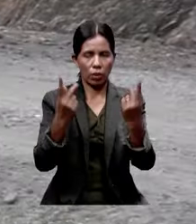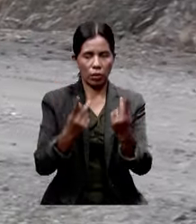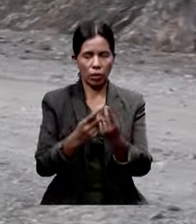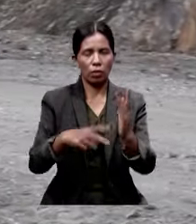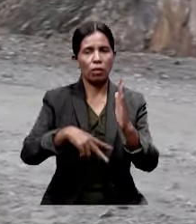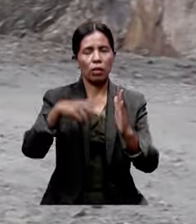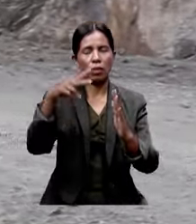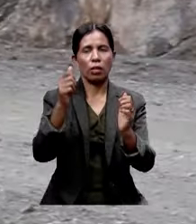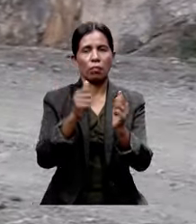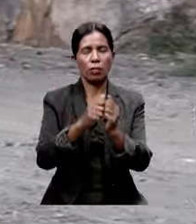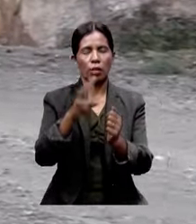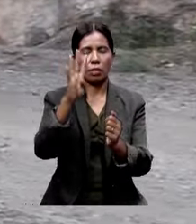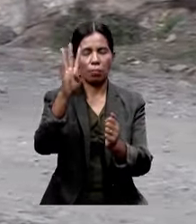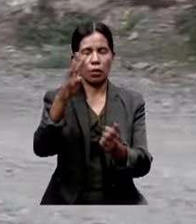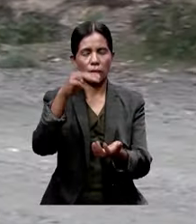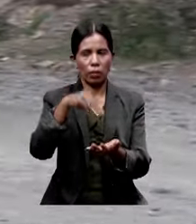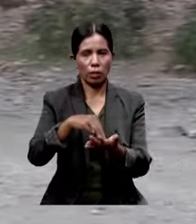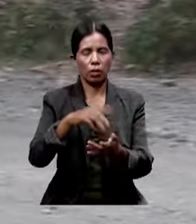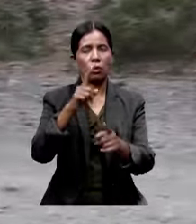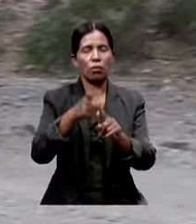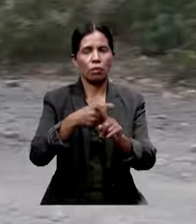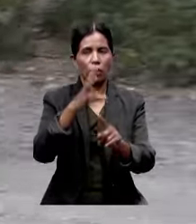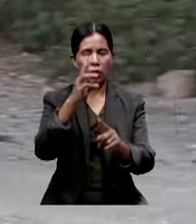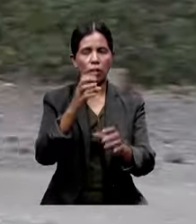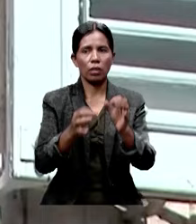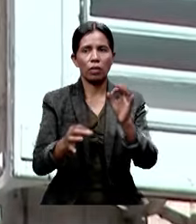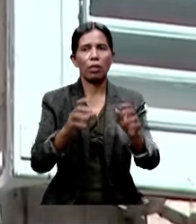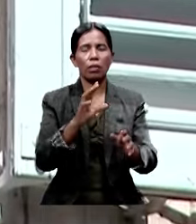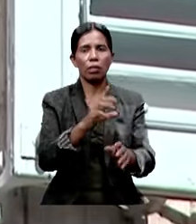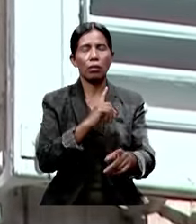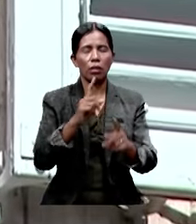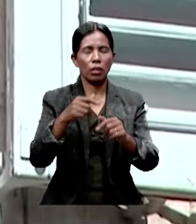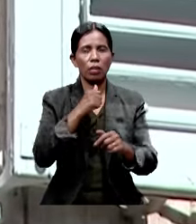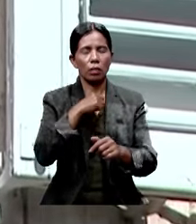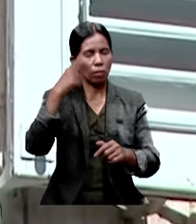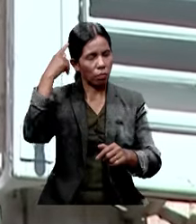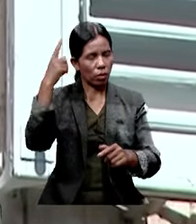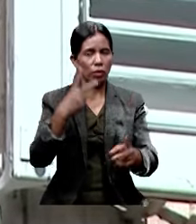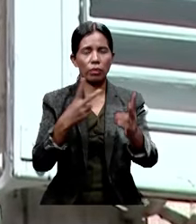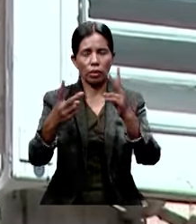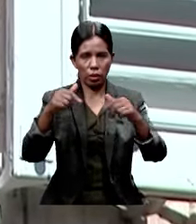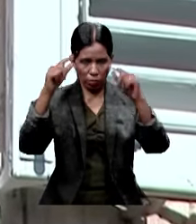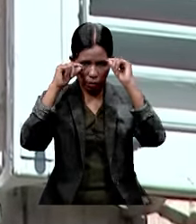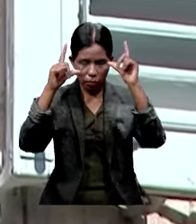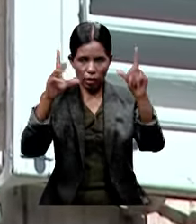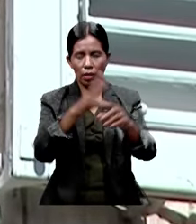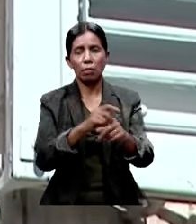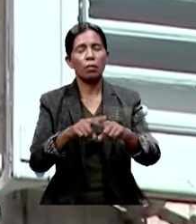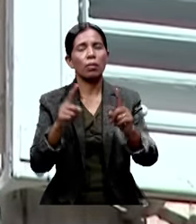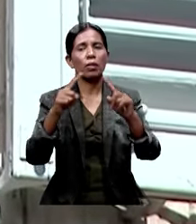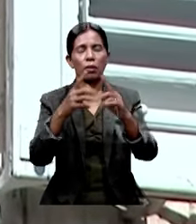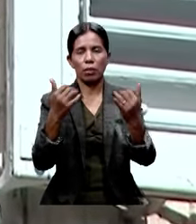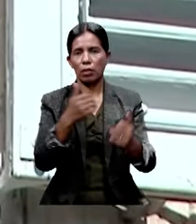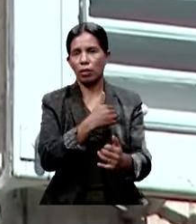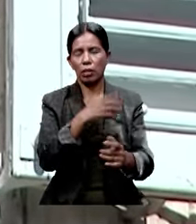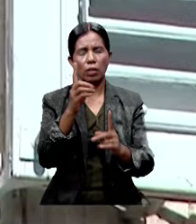valor tocou na treze na duração fulanen. Mas que em uma confirmação, Papa Francisco se visita Timor-Leste, mas beto agora será